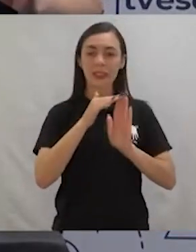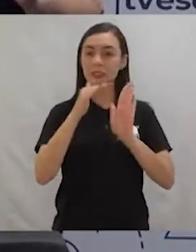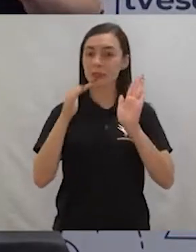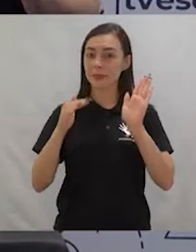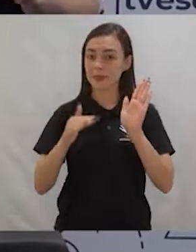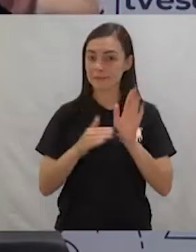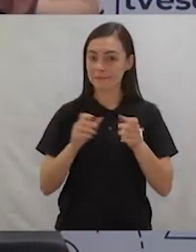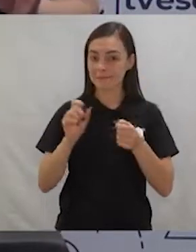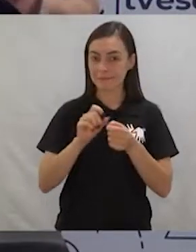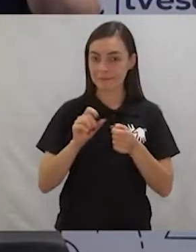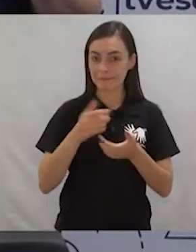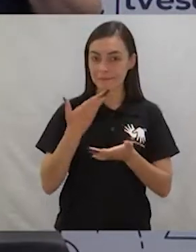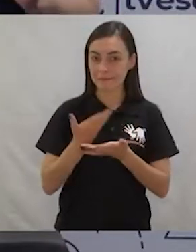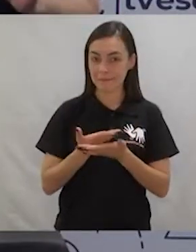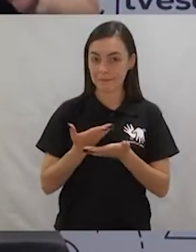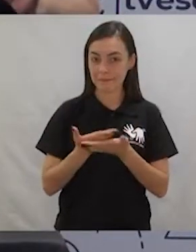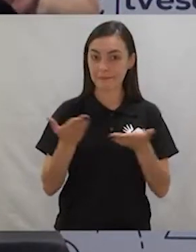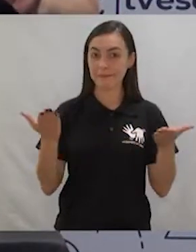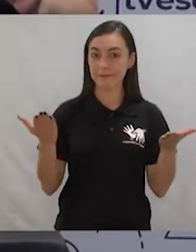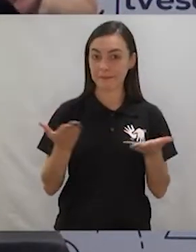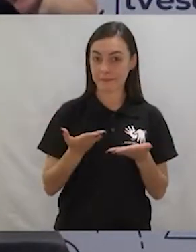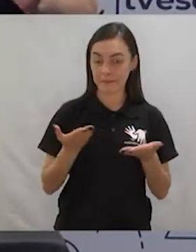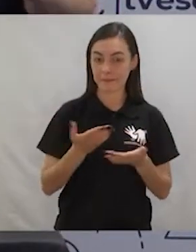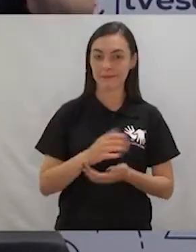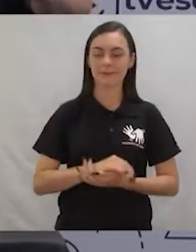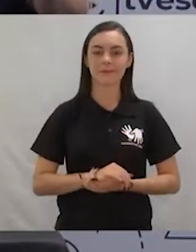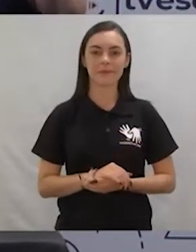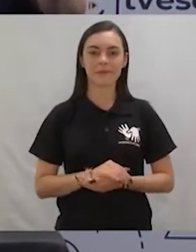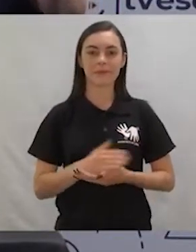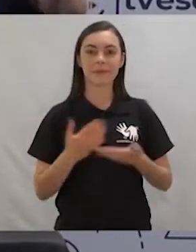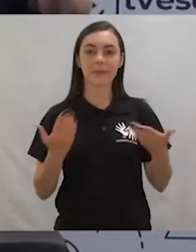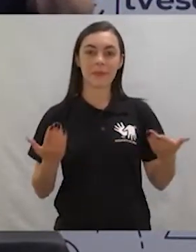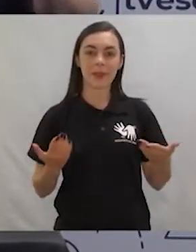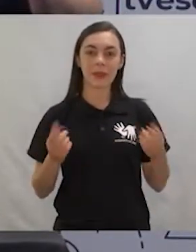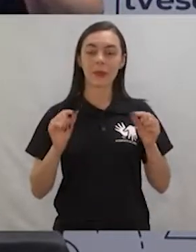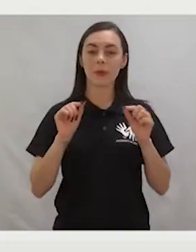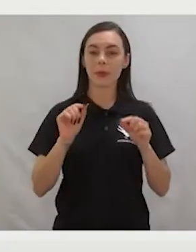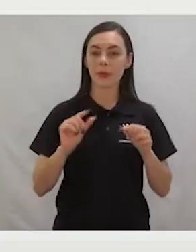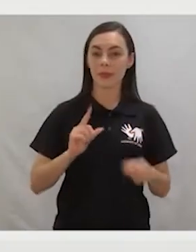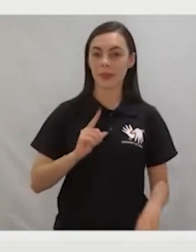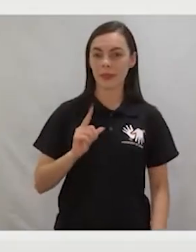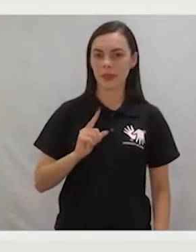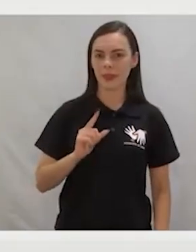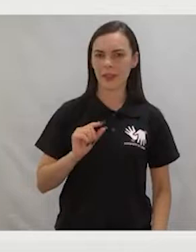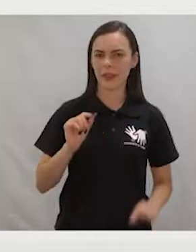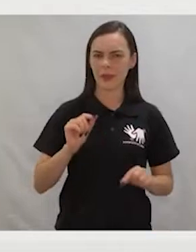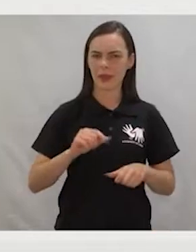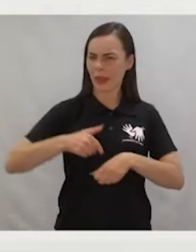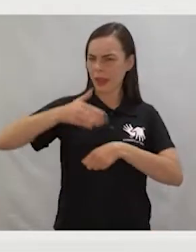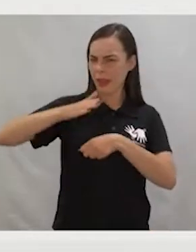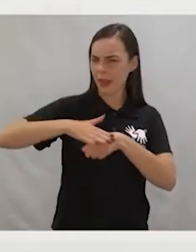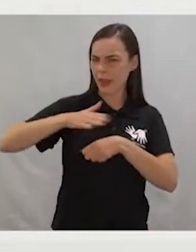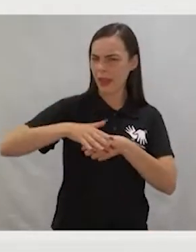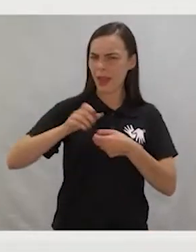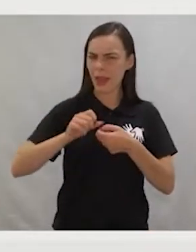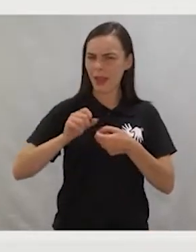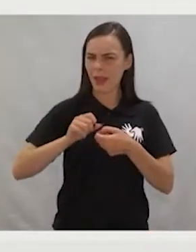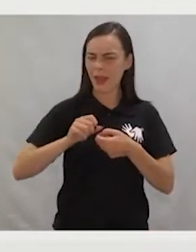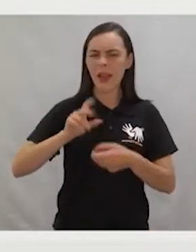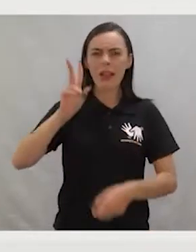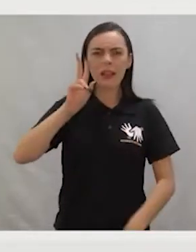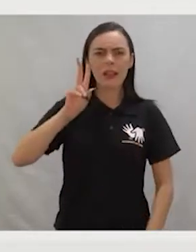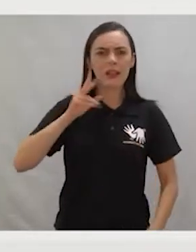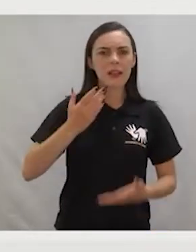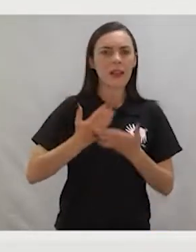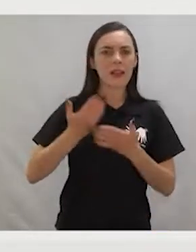durante a nossa aula de hoje. Então hoje nós vamos ter lá, olha, mão na massa. Estão lembrados que na outra